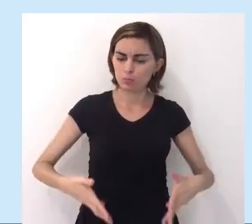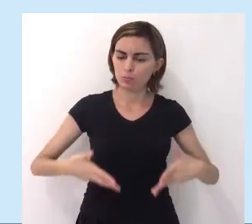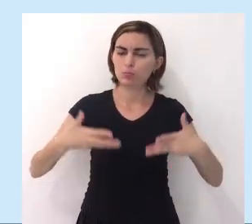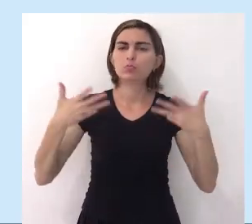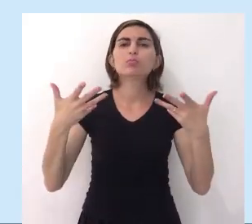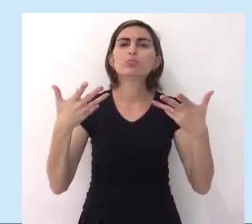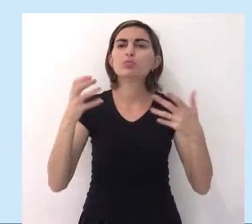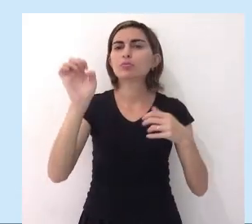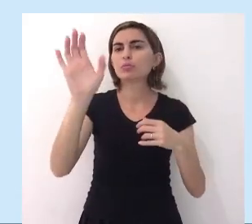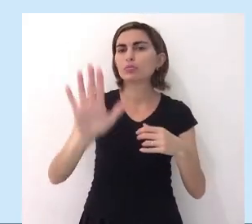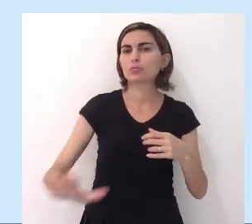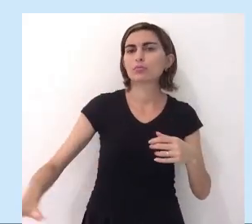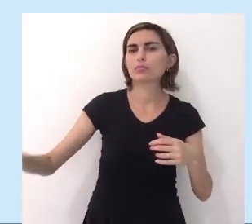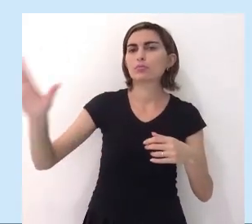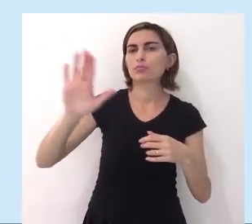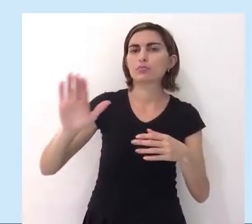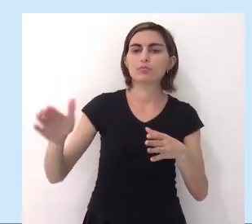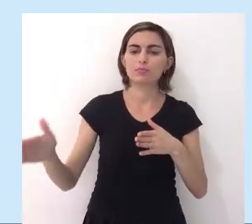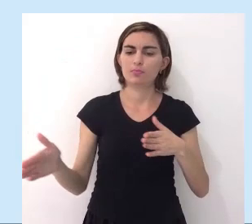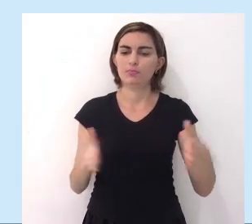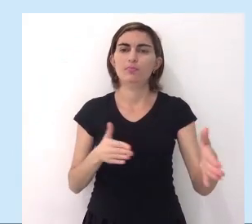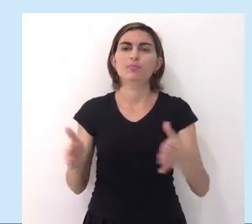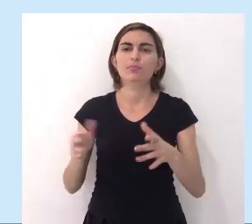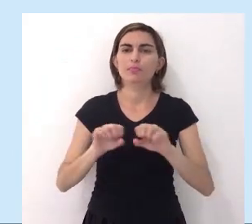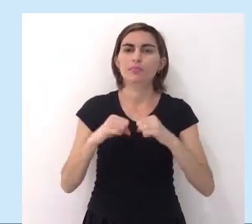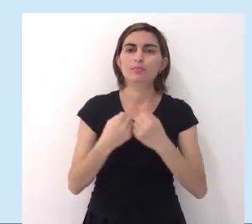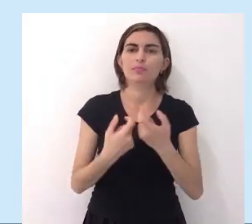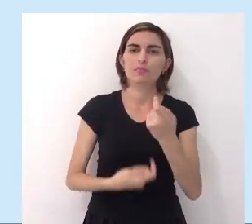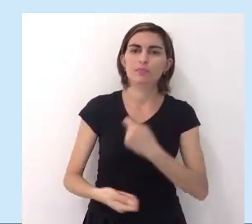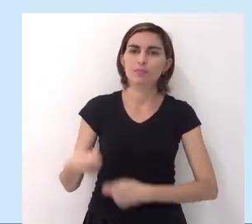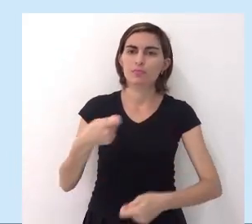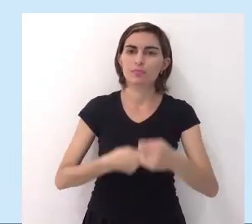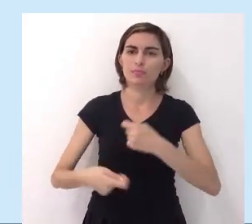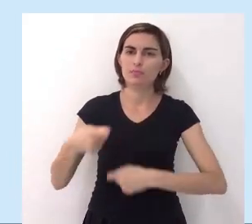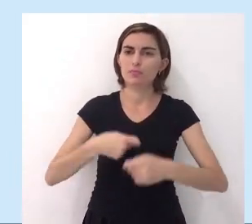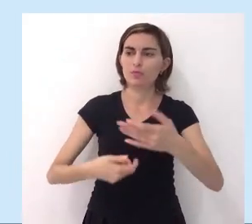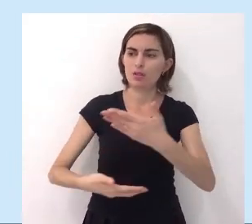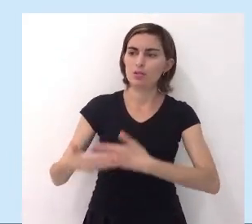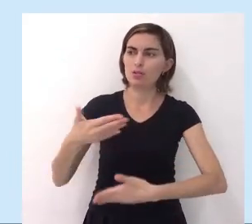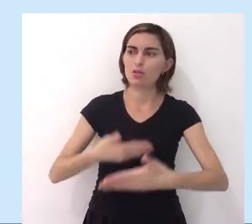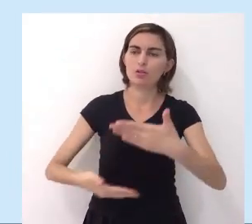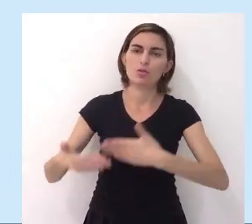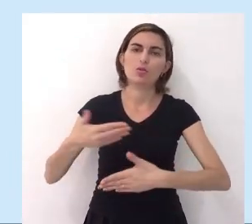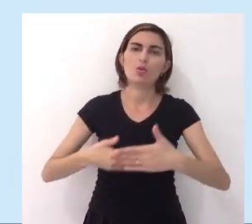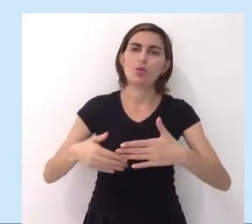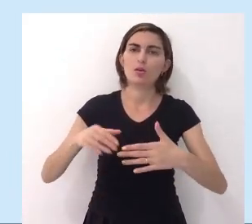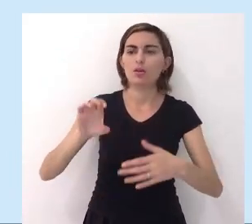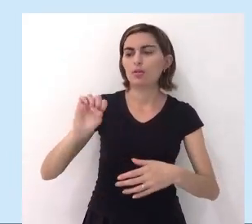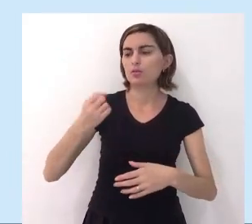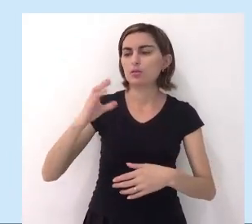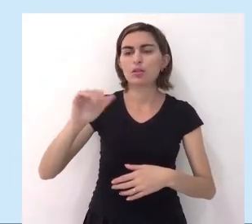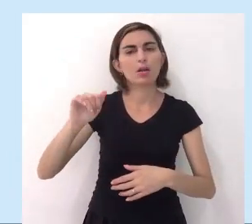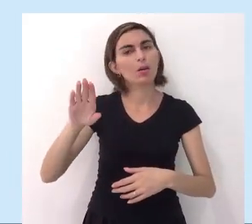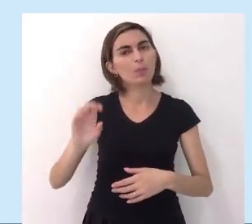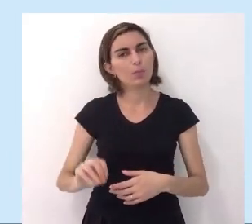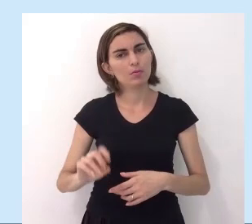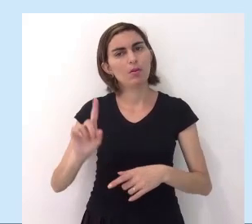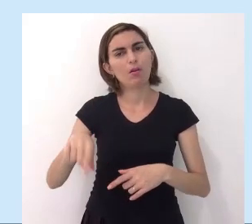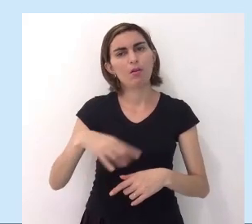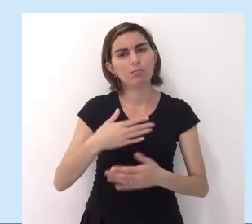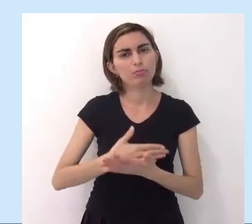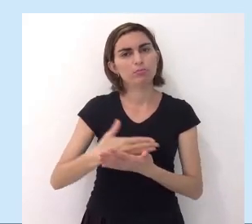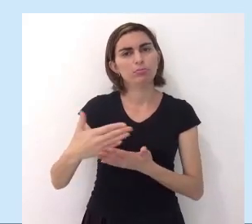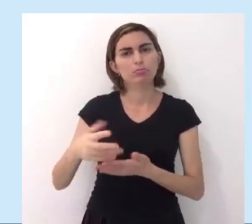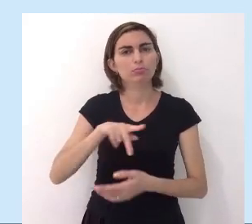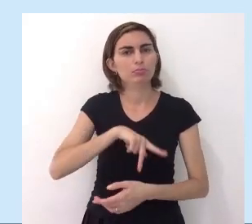status na Europa nesse período aí do mercantilismo. Então, gente, essa relação de troca, essa relação de escambo, foi uma relação